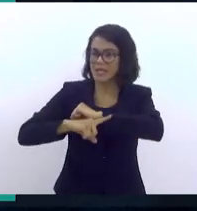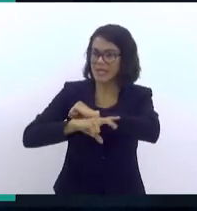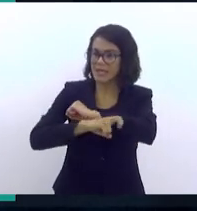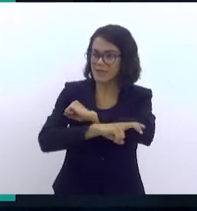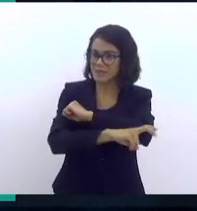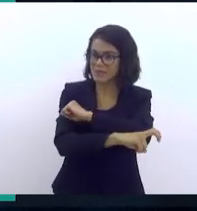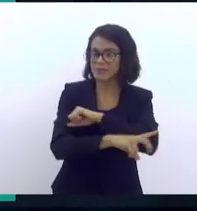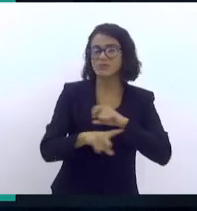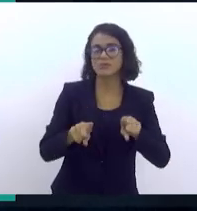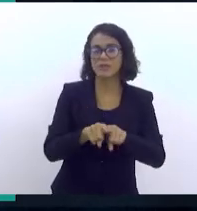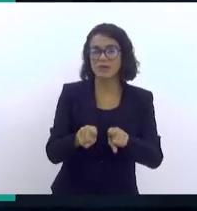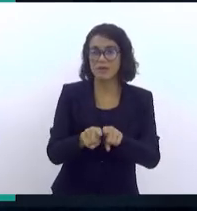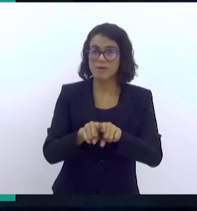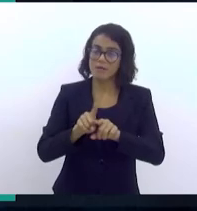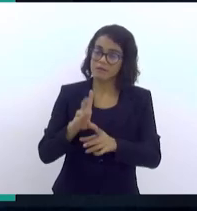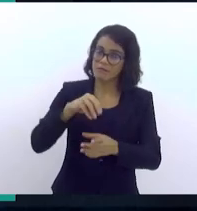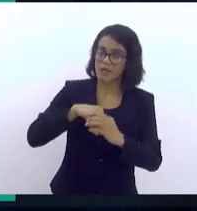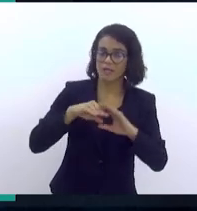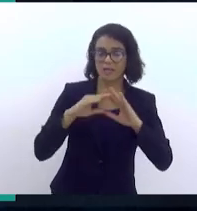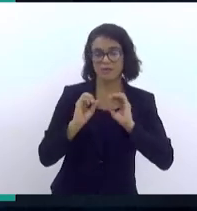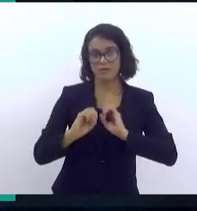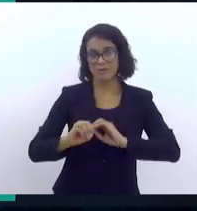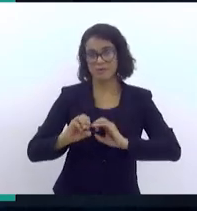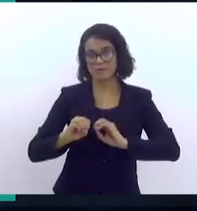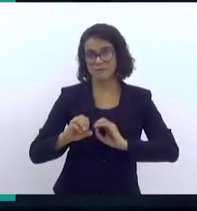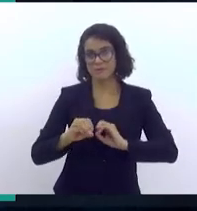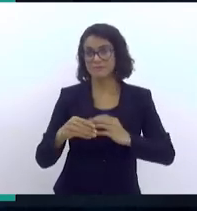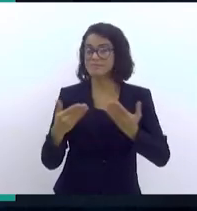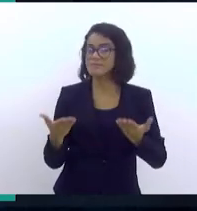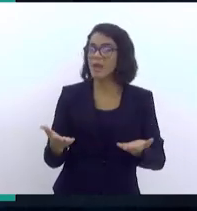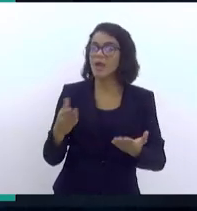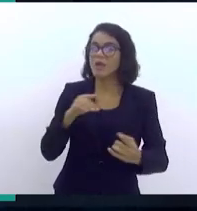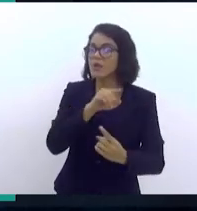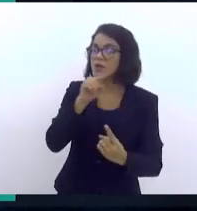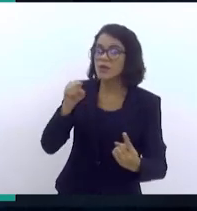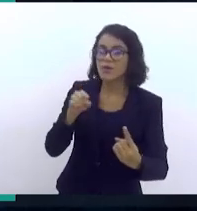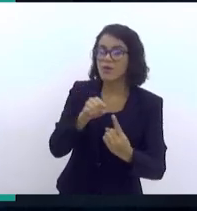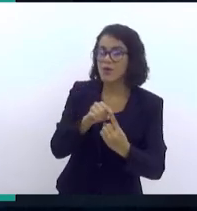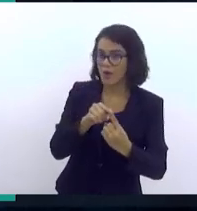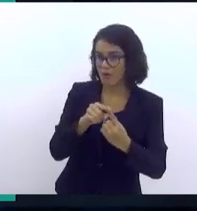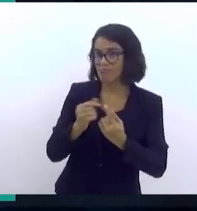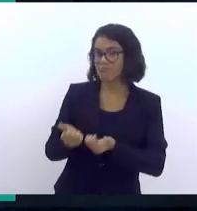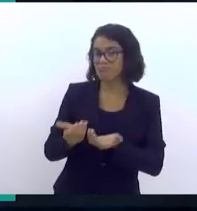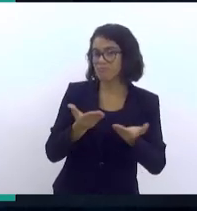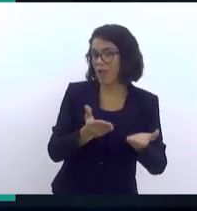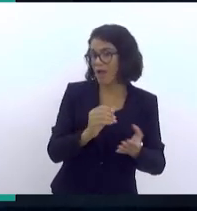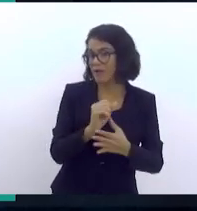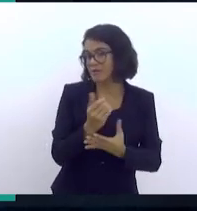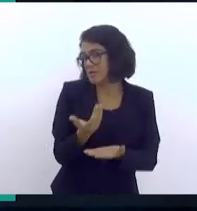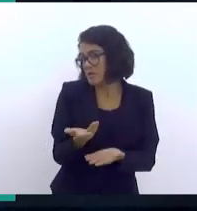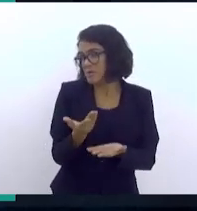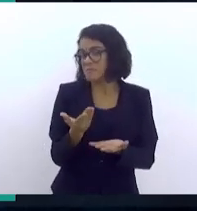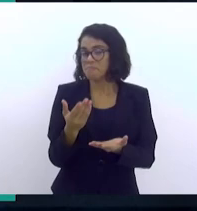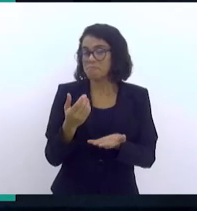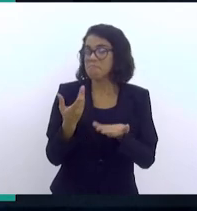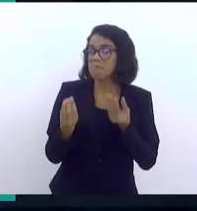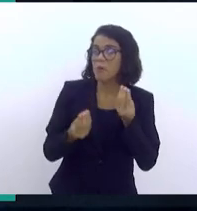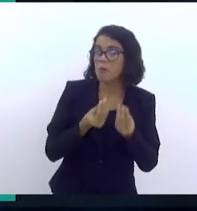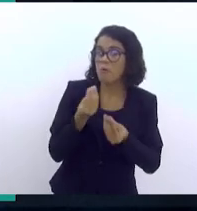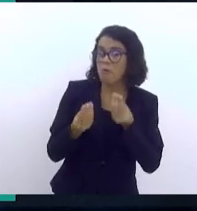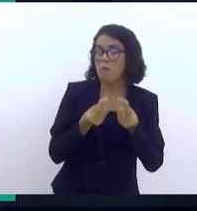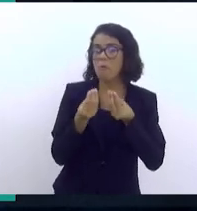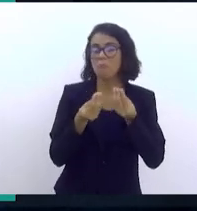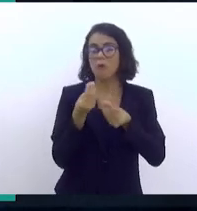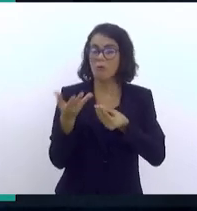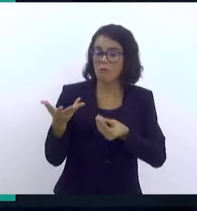possibilidades para essa educação e aí se refere a garantia do padrão de qualidade na oferta né dessa dessa